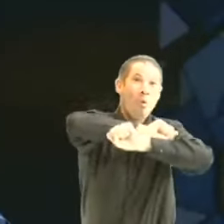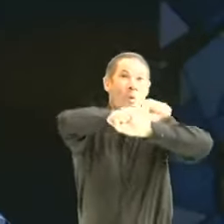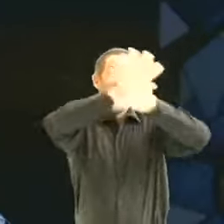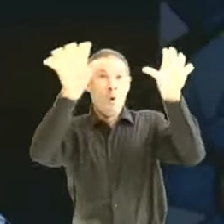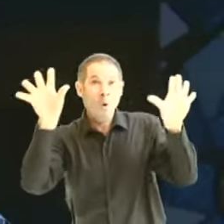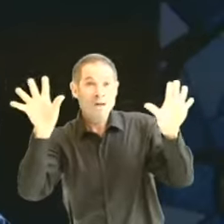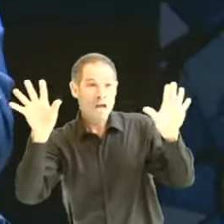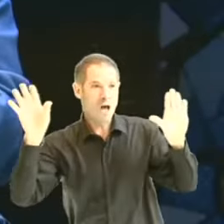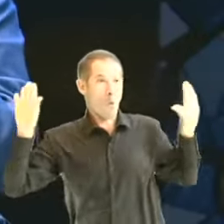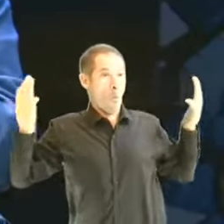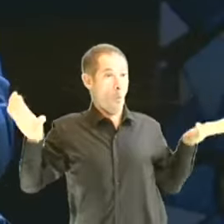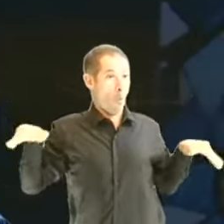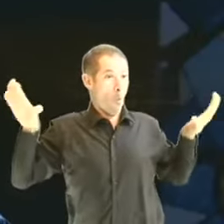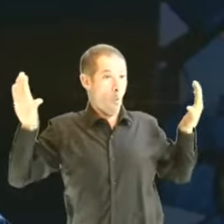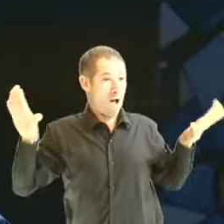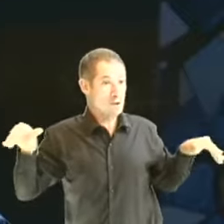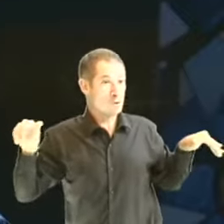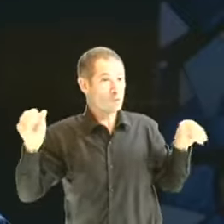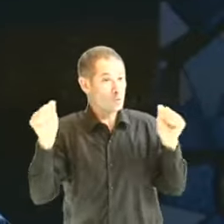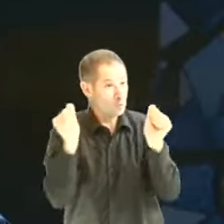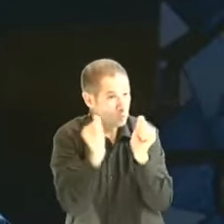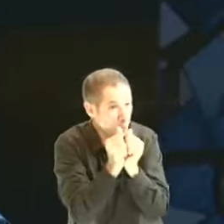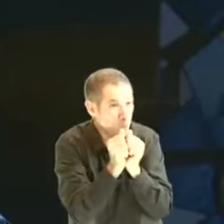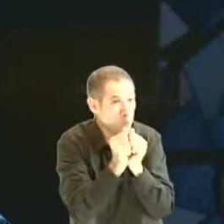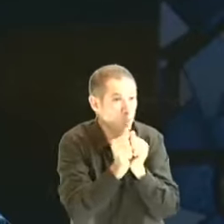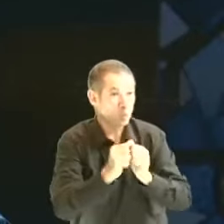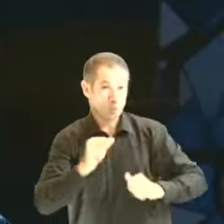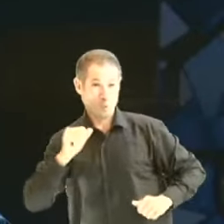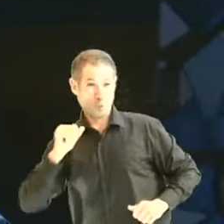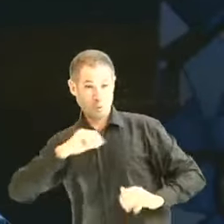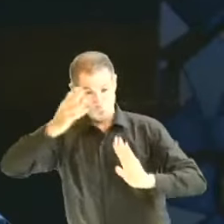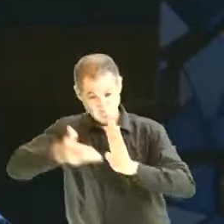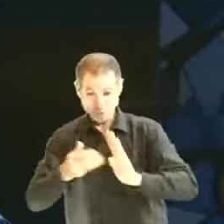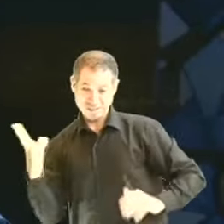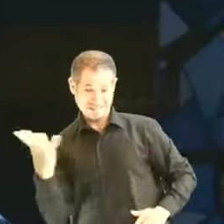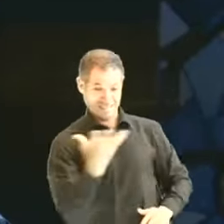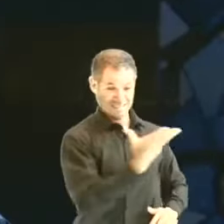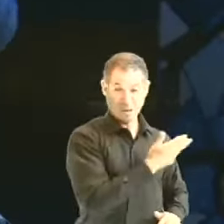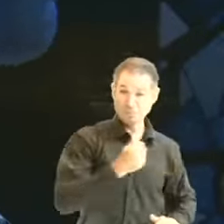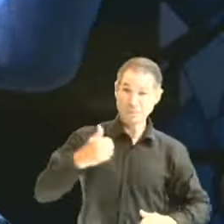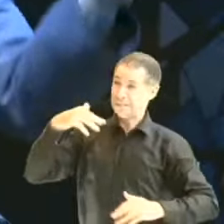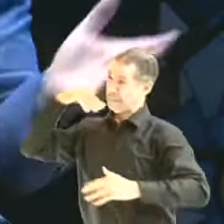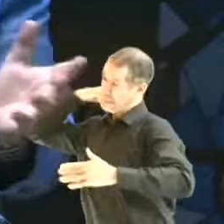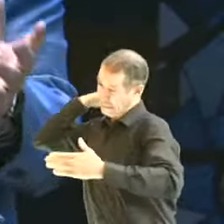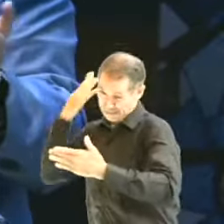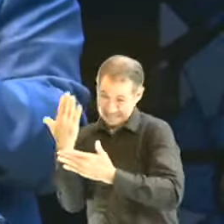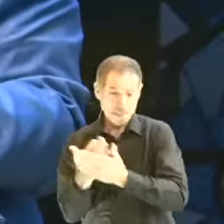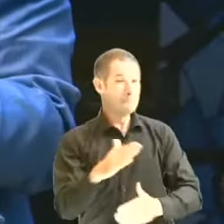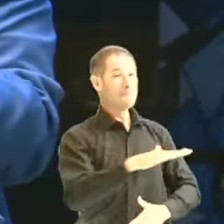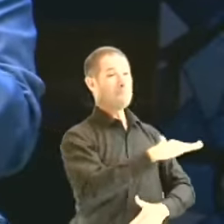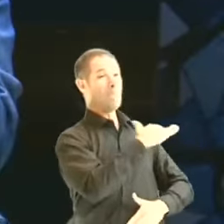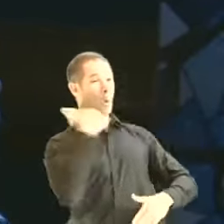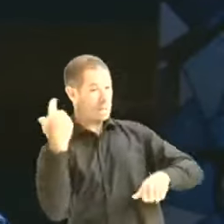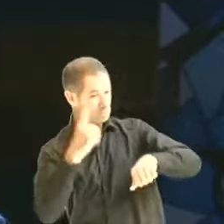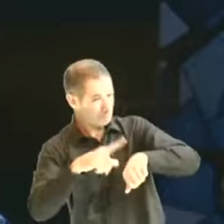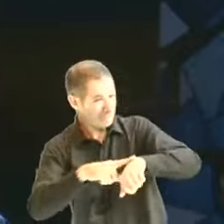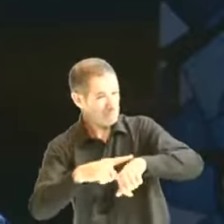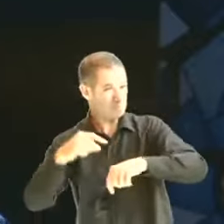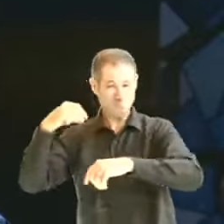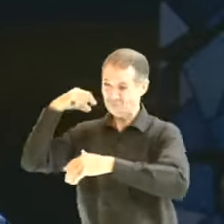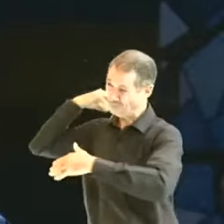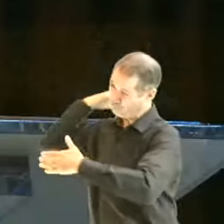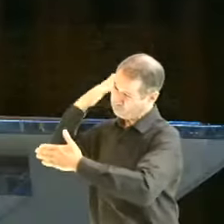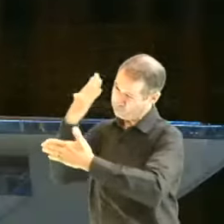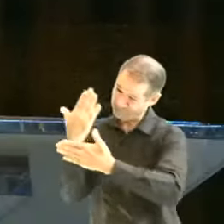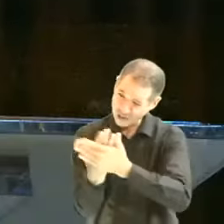os seus anjos com ele, e todos os remidos que morreram e durante todas as épocas estarão com ele